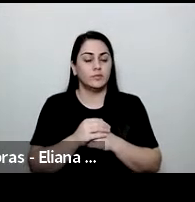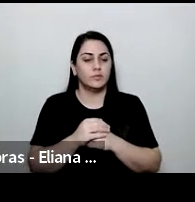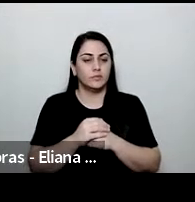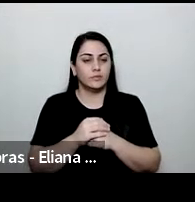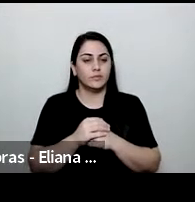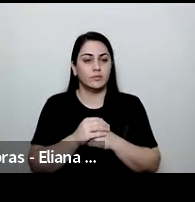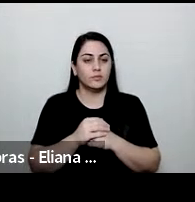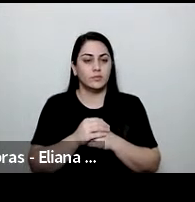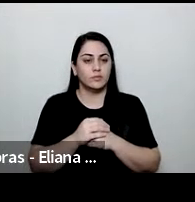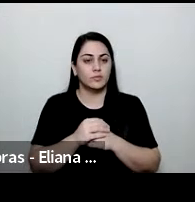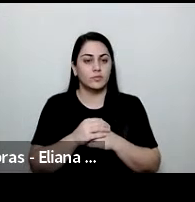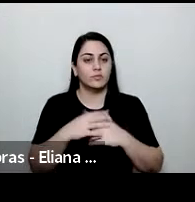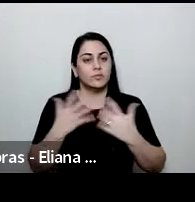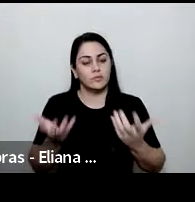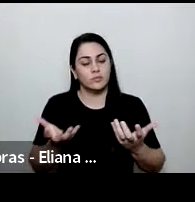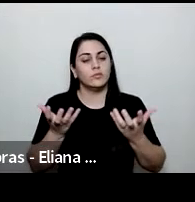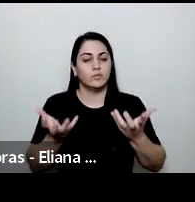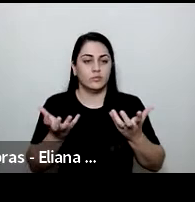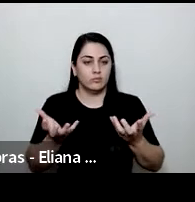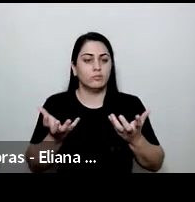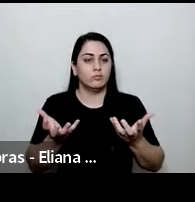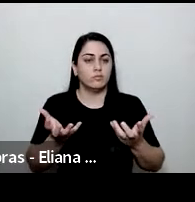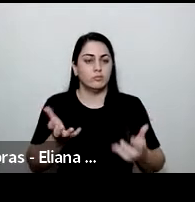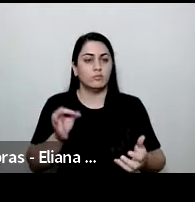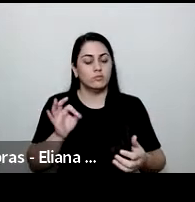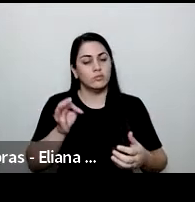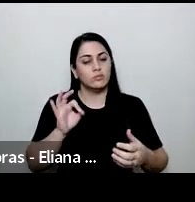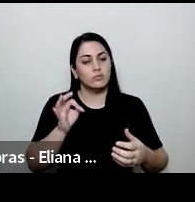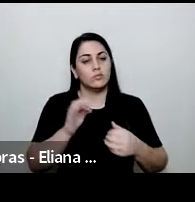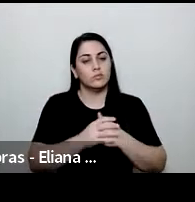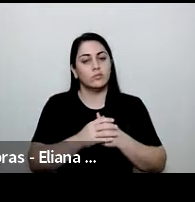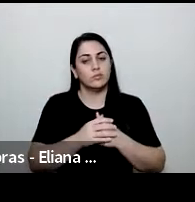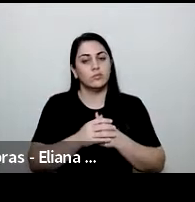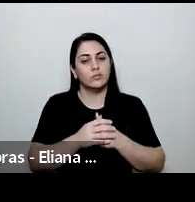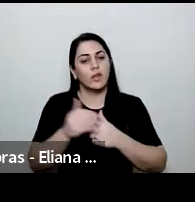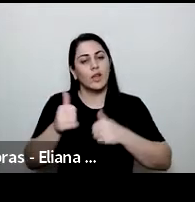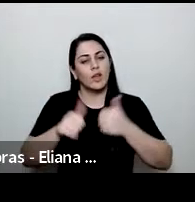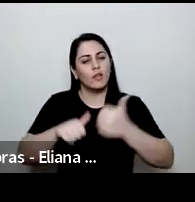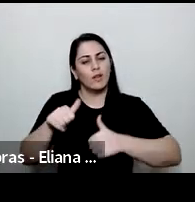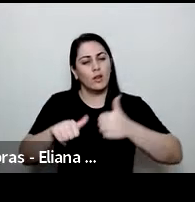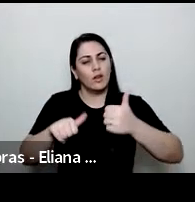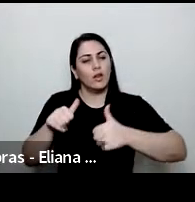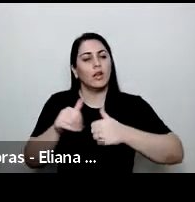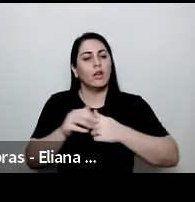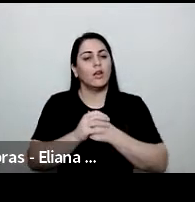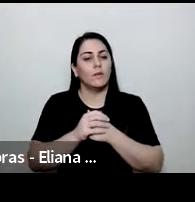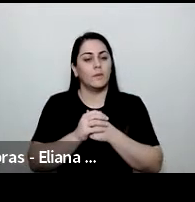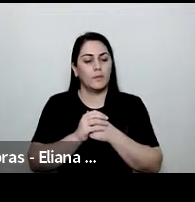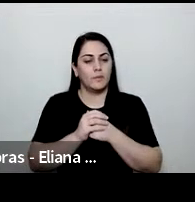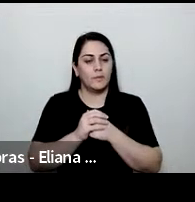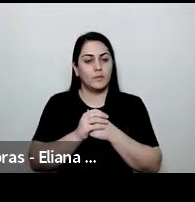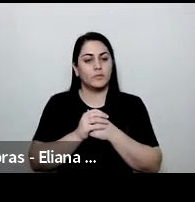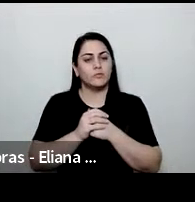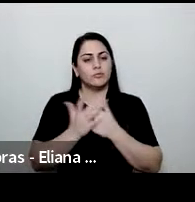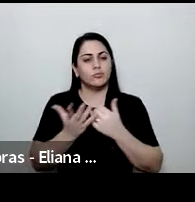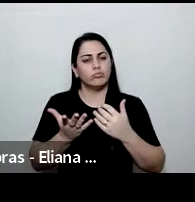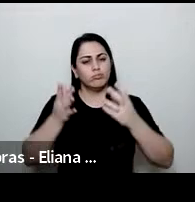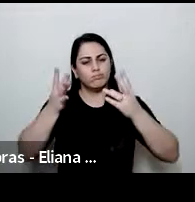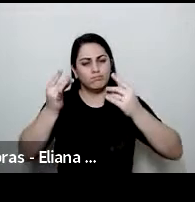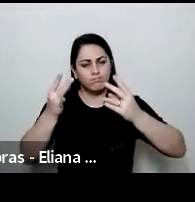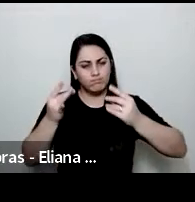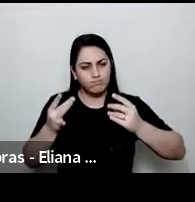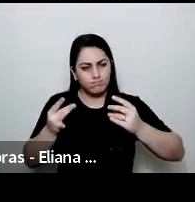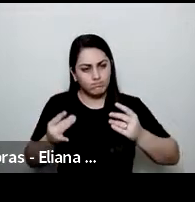eu quis geralmente é analisar com um perigo assim muito vigorosa